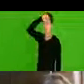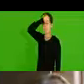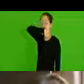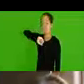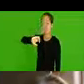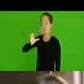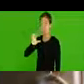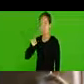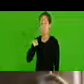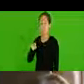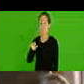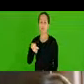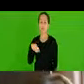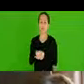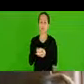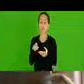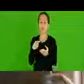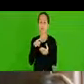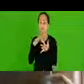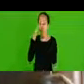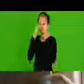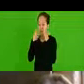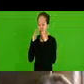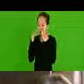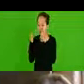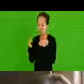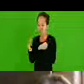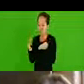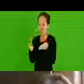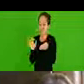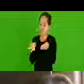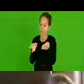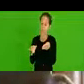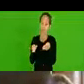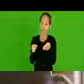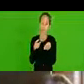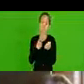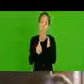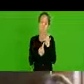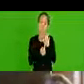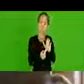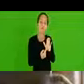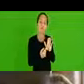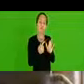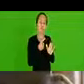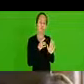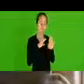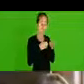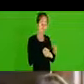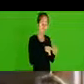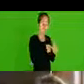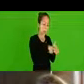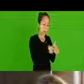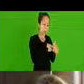houve uma tensão entre aquilo que se denominava até então a ênfase da pesquisa quantitativa